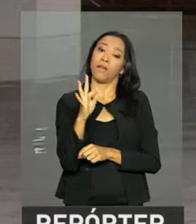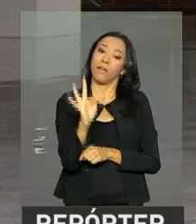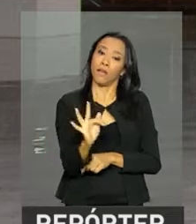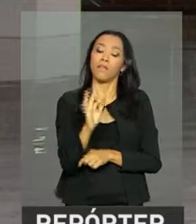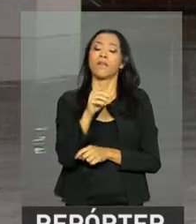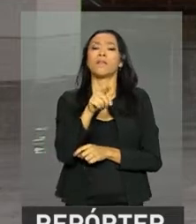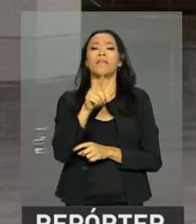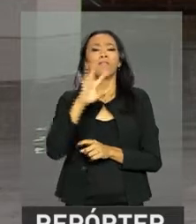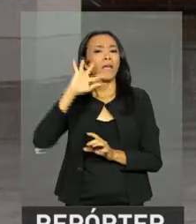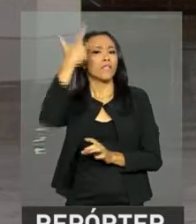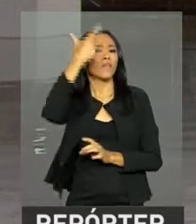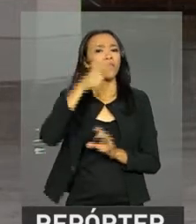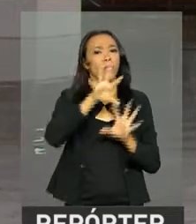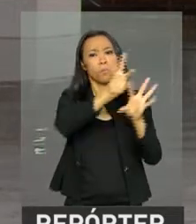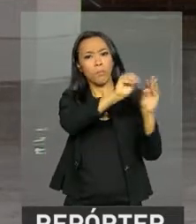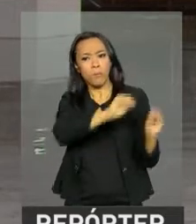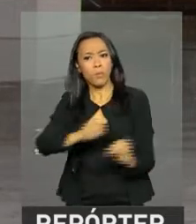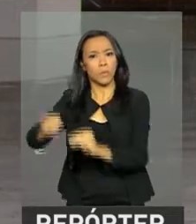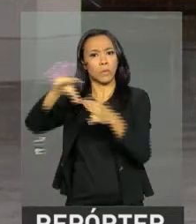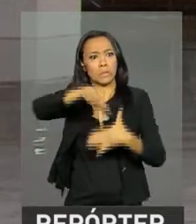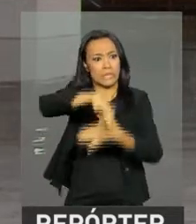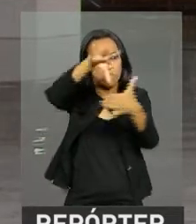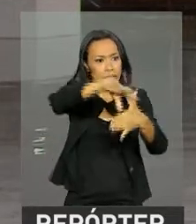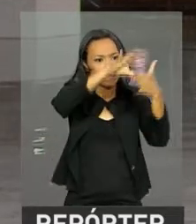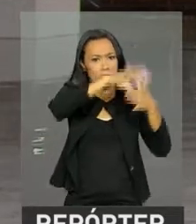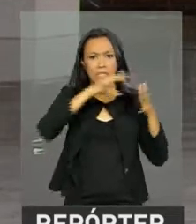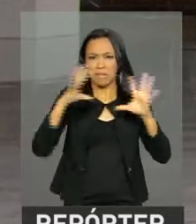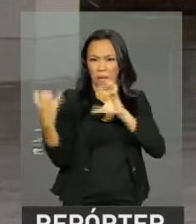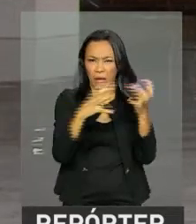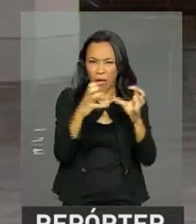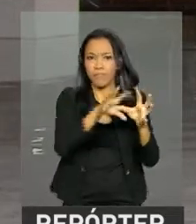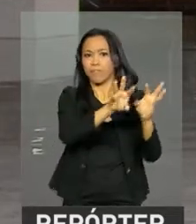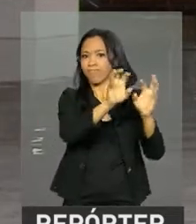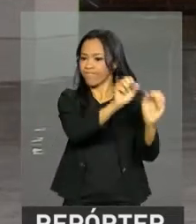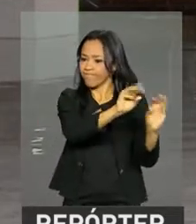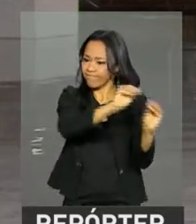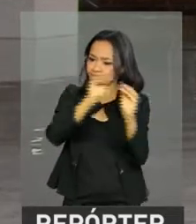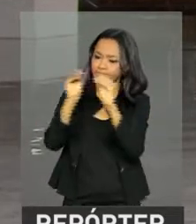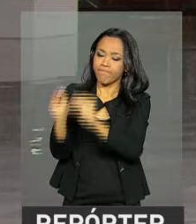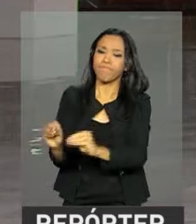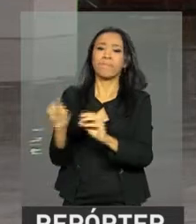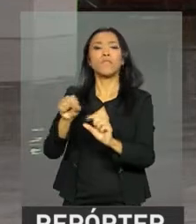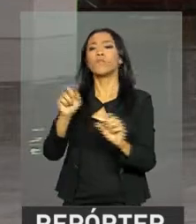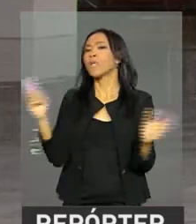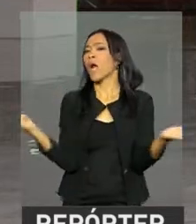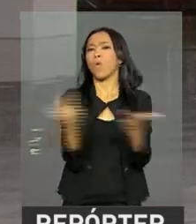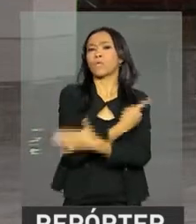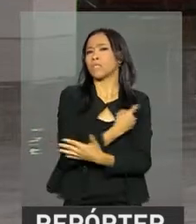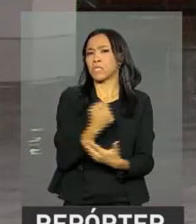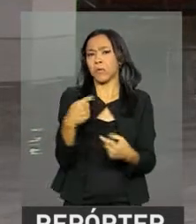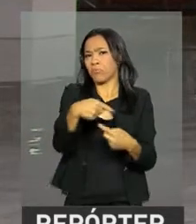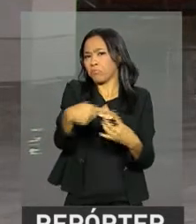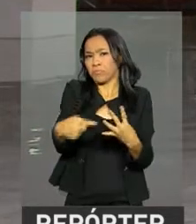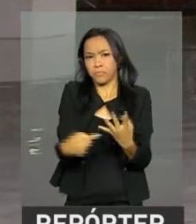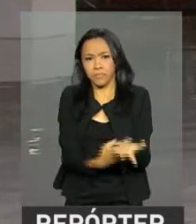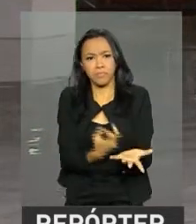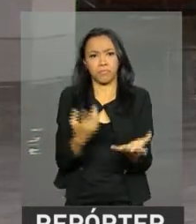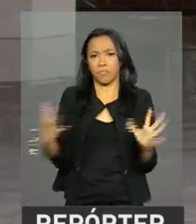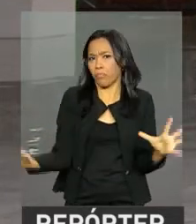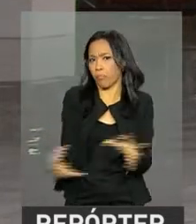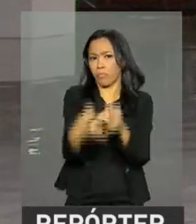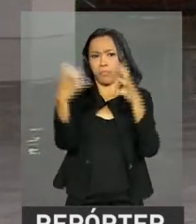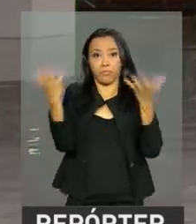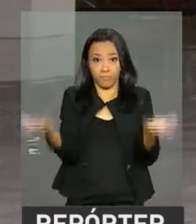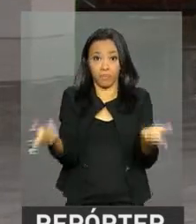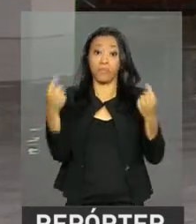e também auxilia nas investigações sobre as falhas que permitiram essa rebelião o governo tem dado bastante atenção